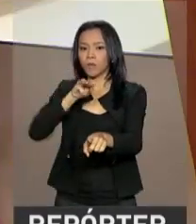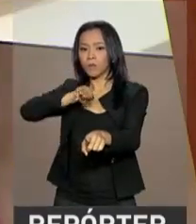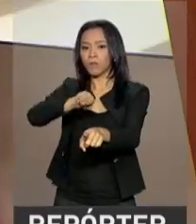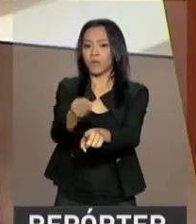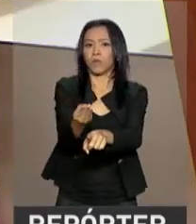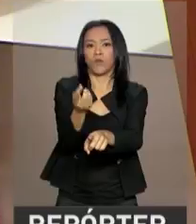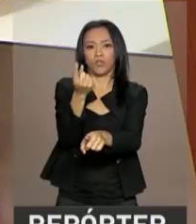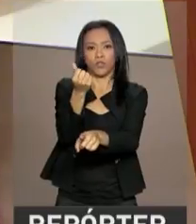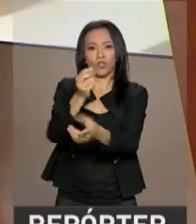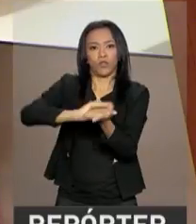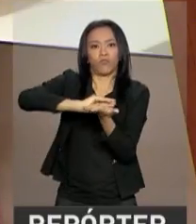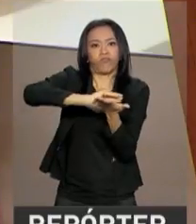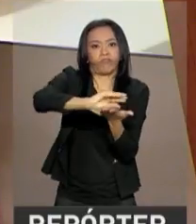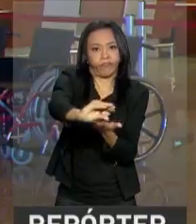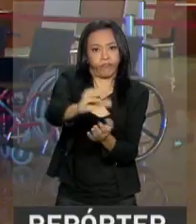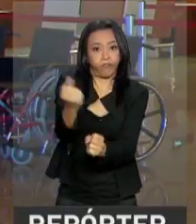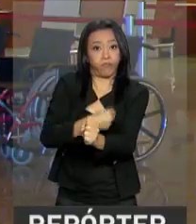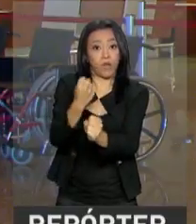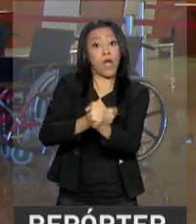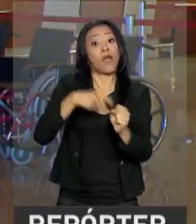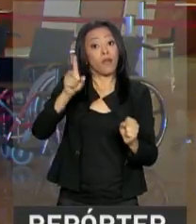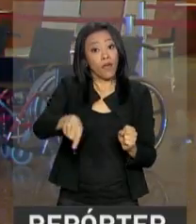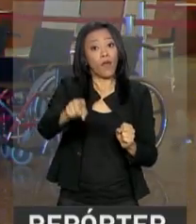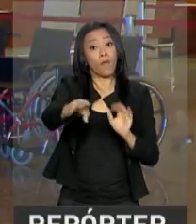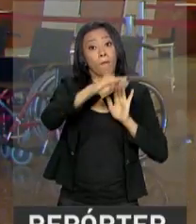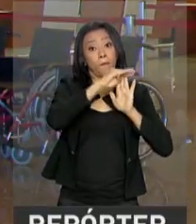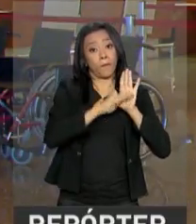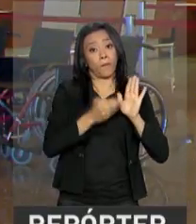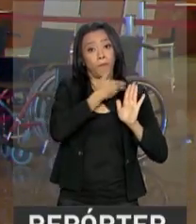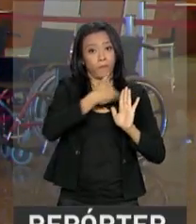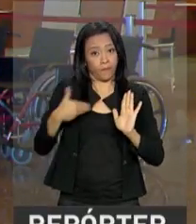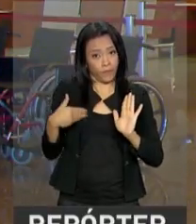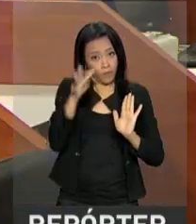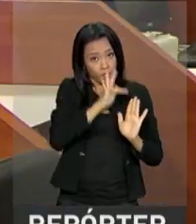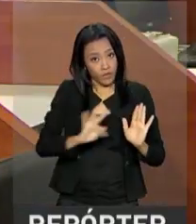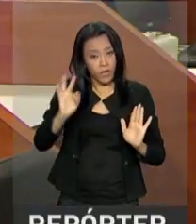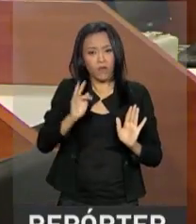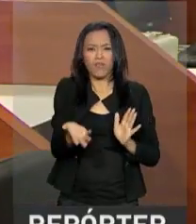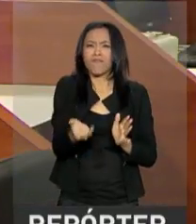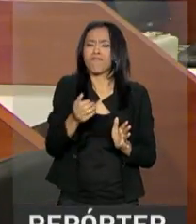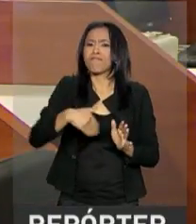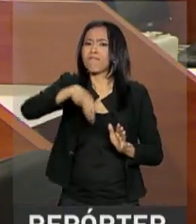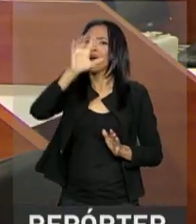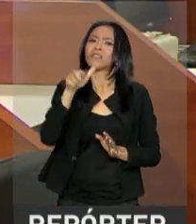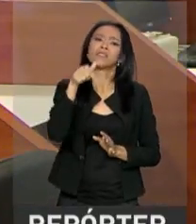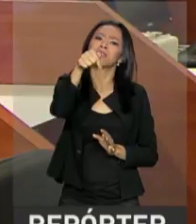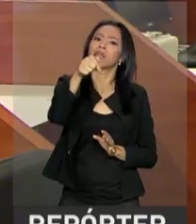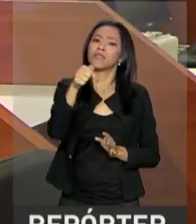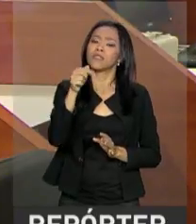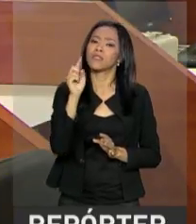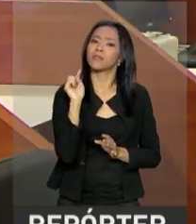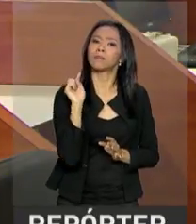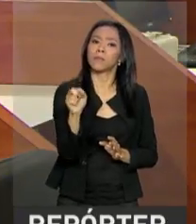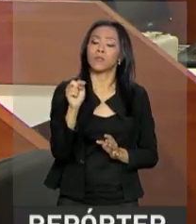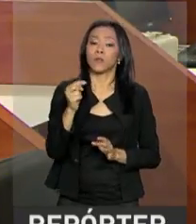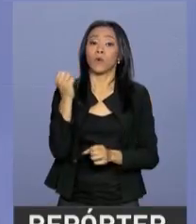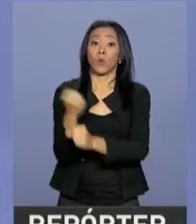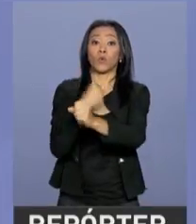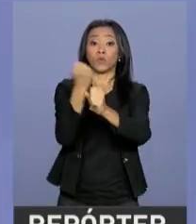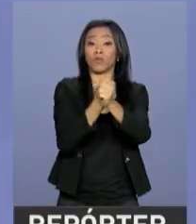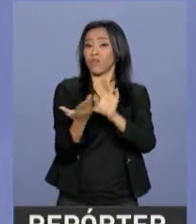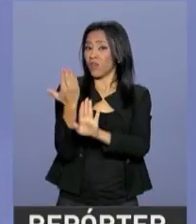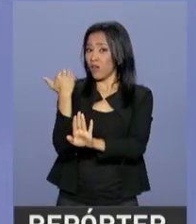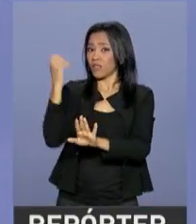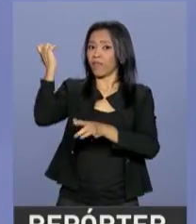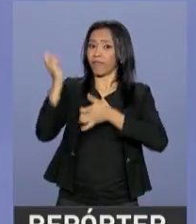como parte do avançar programa do governo federal que retomou mais de sete mil obras inacabadas em todo o brasil